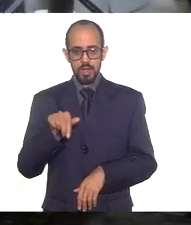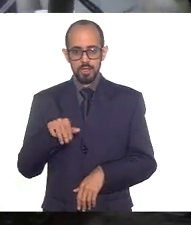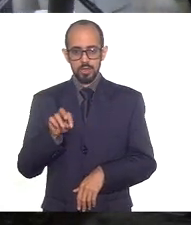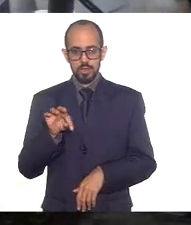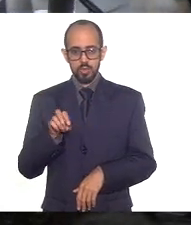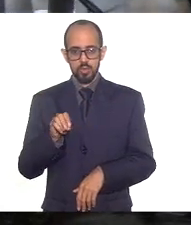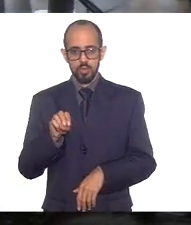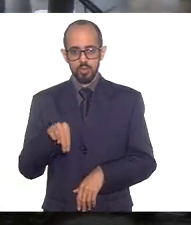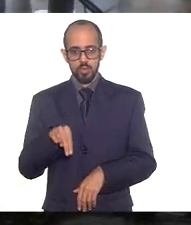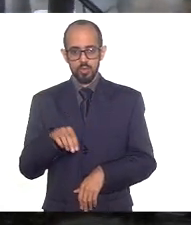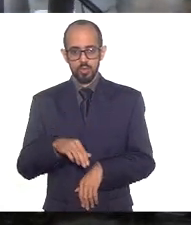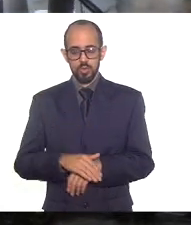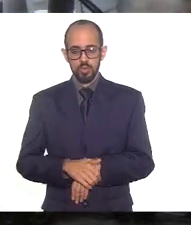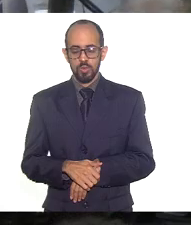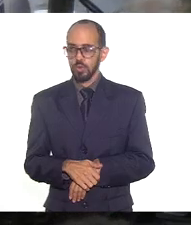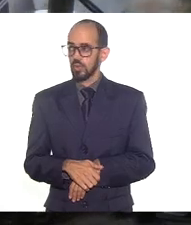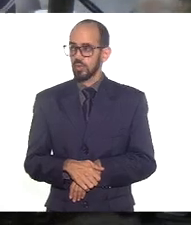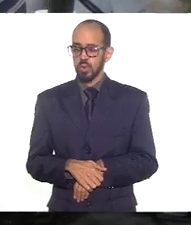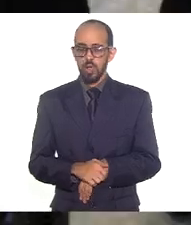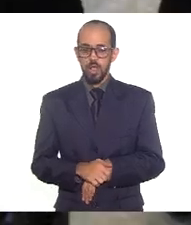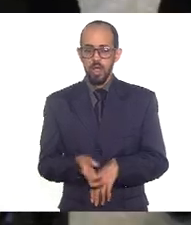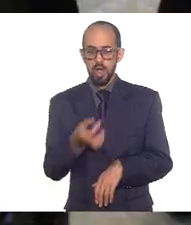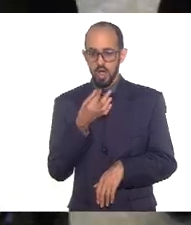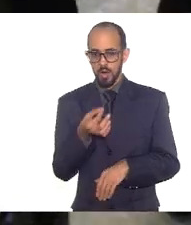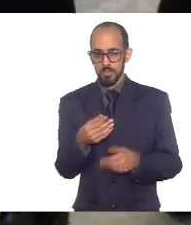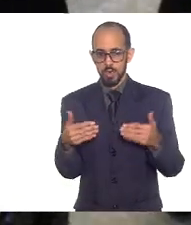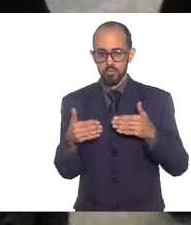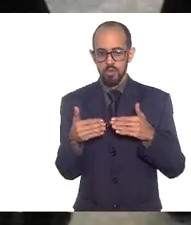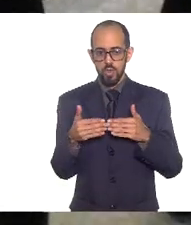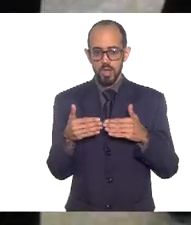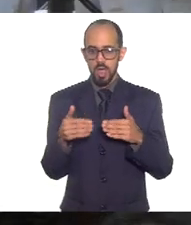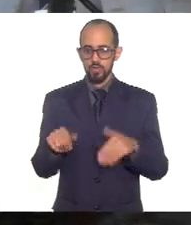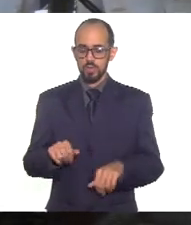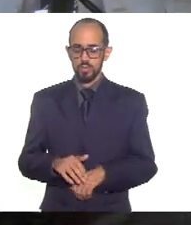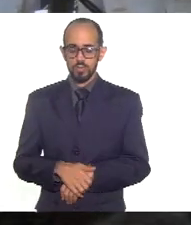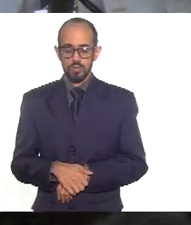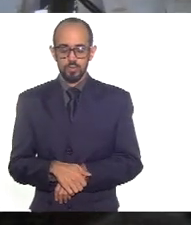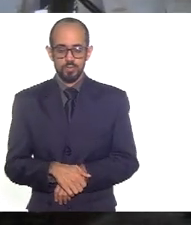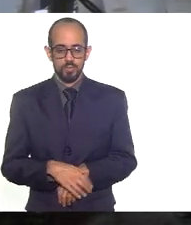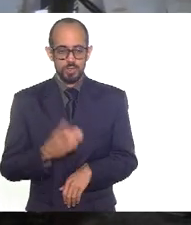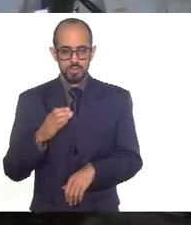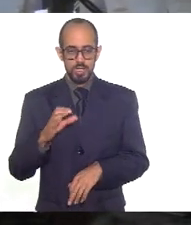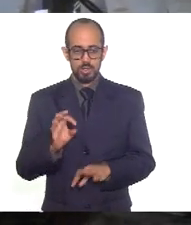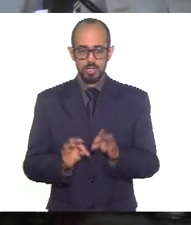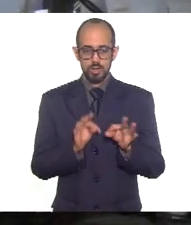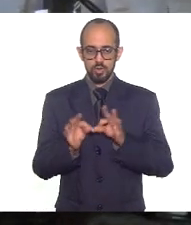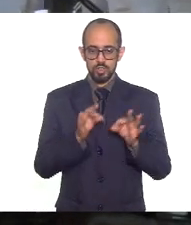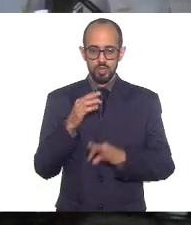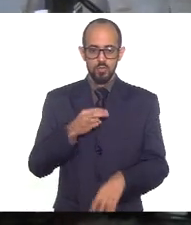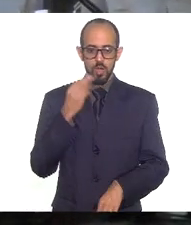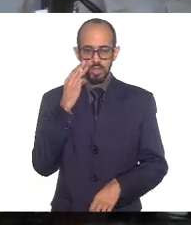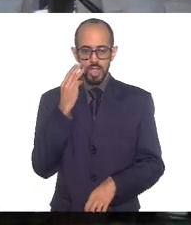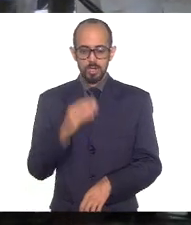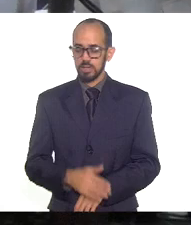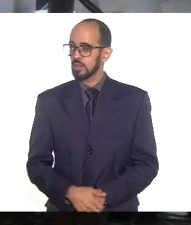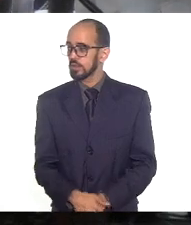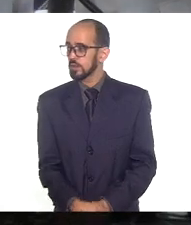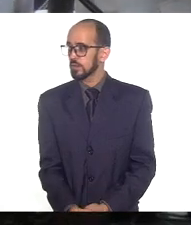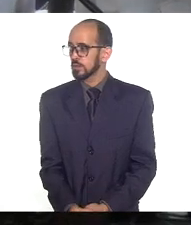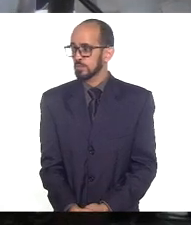o parecer favorável Presidente adolescentes em tecnologia Deputado waldeck Carneiro